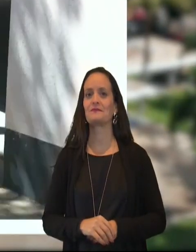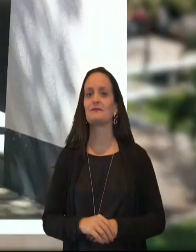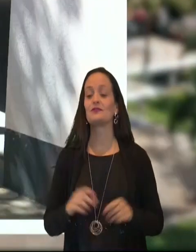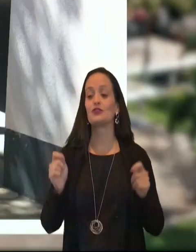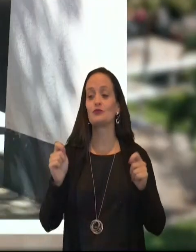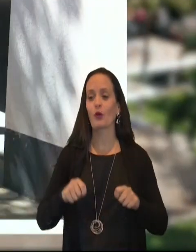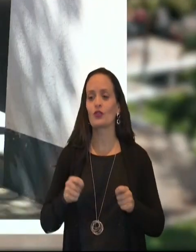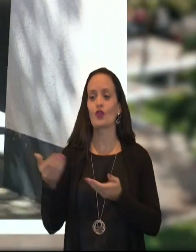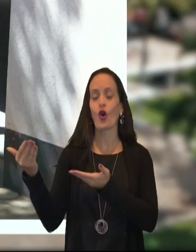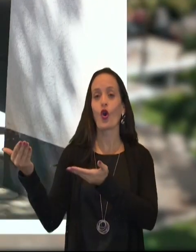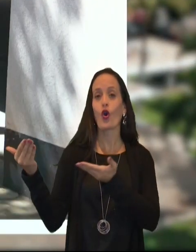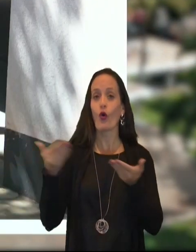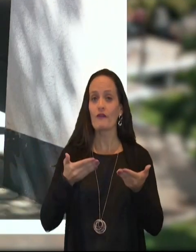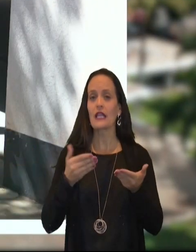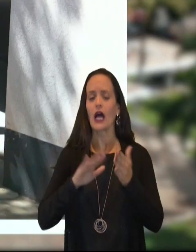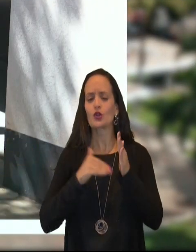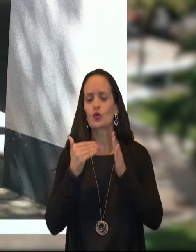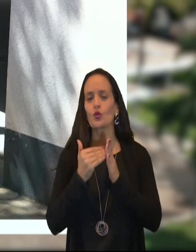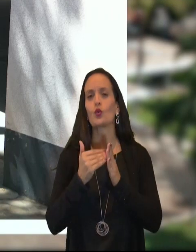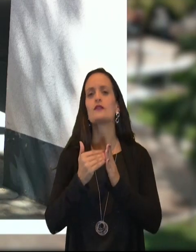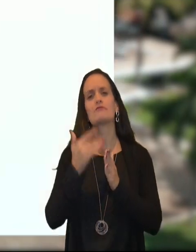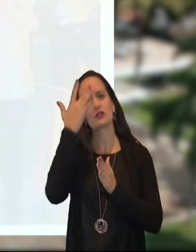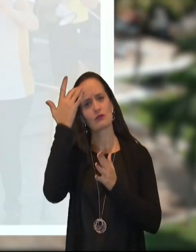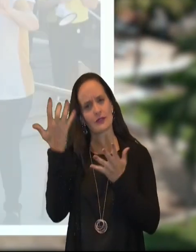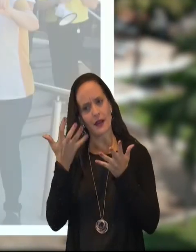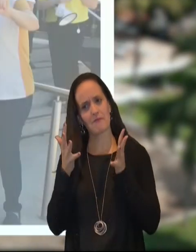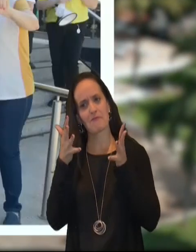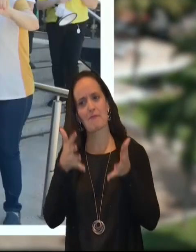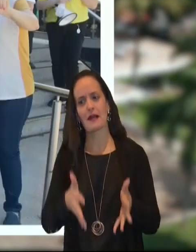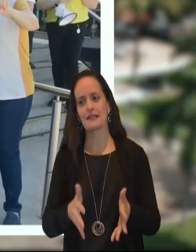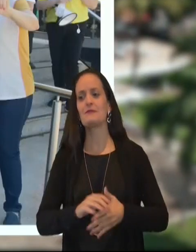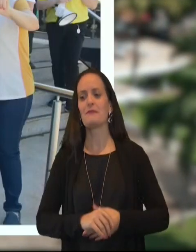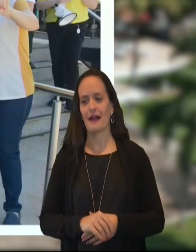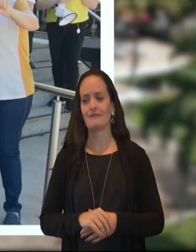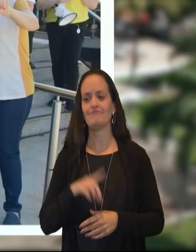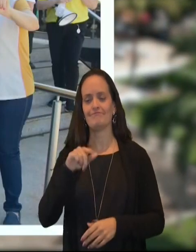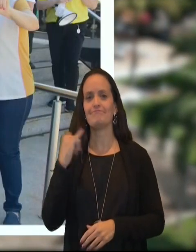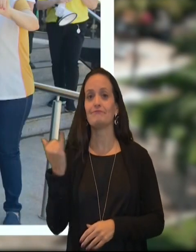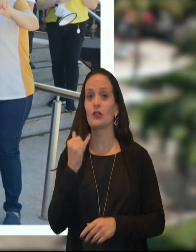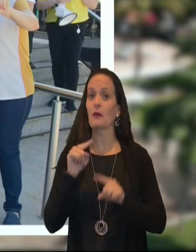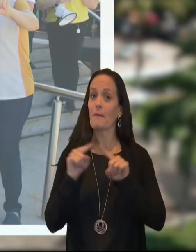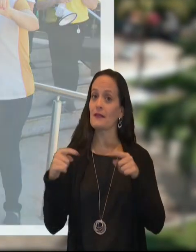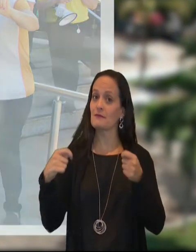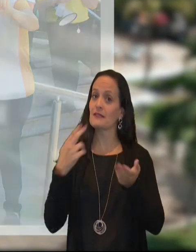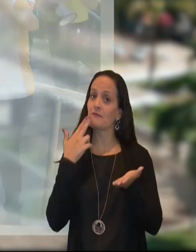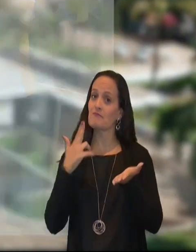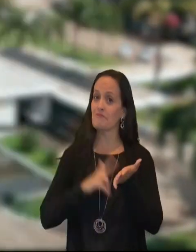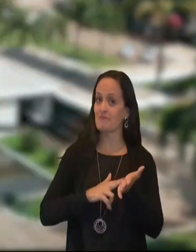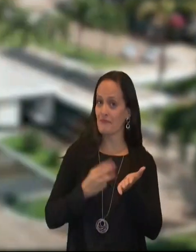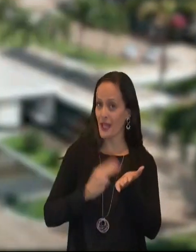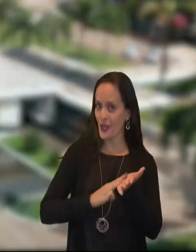O convite é extensivo a todos que quiserem participar, ainda que tenham ingressado na igreja há mais tempo.